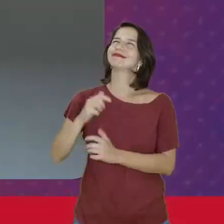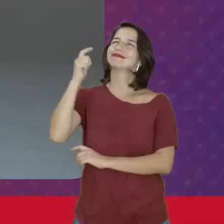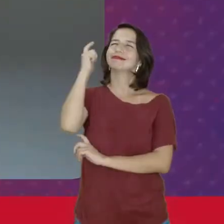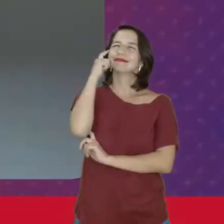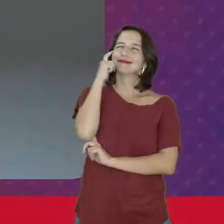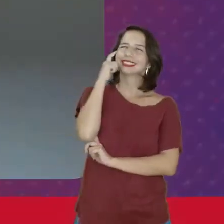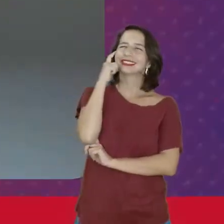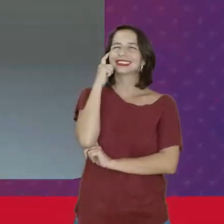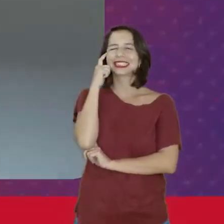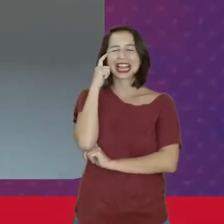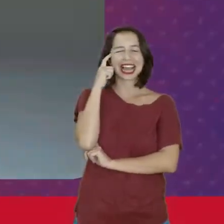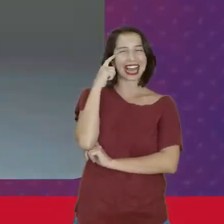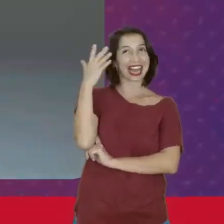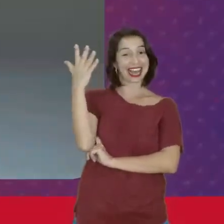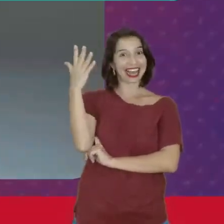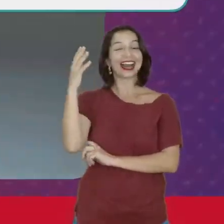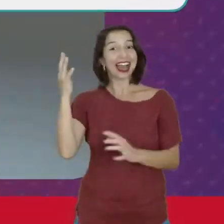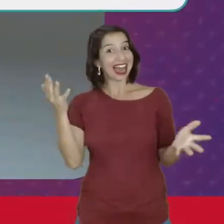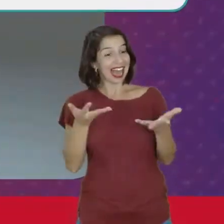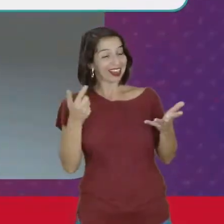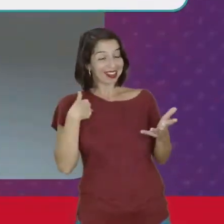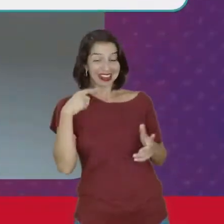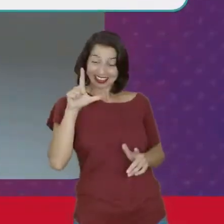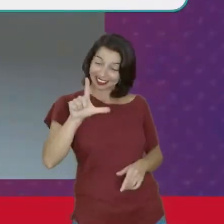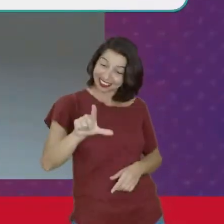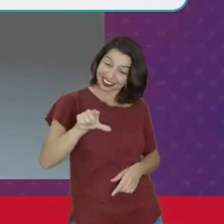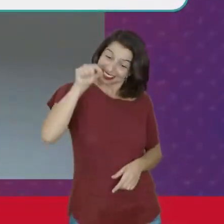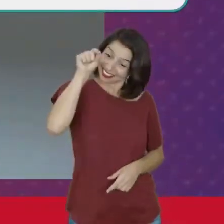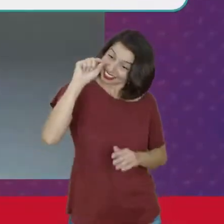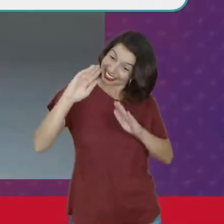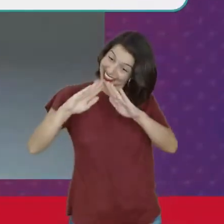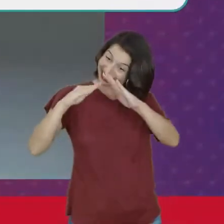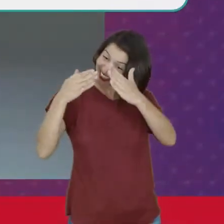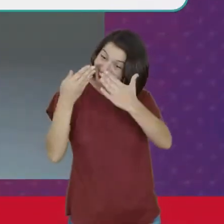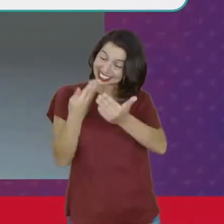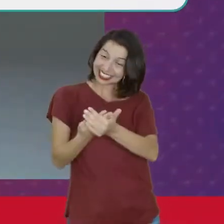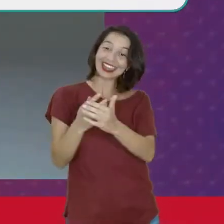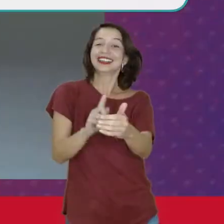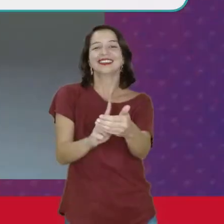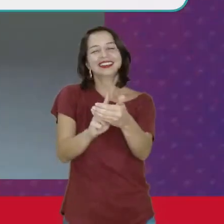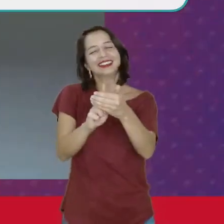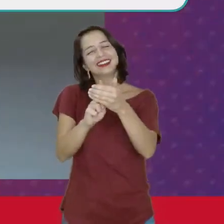agora eu vou escolher uma escola, vou ficar quietinha no meu canto.